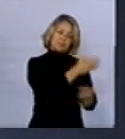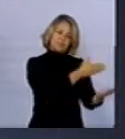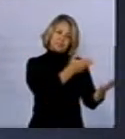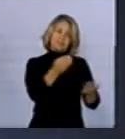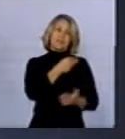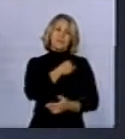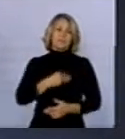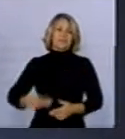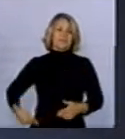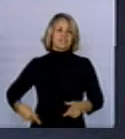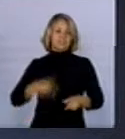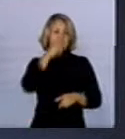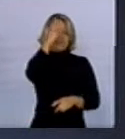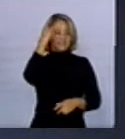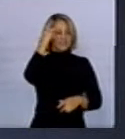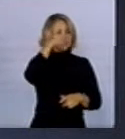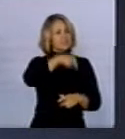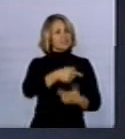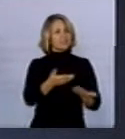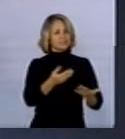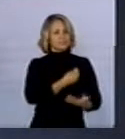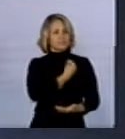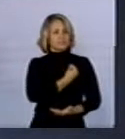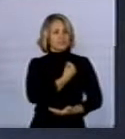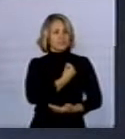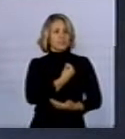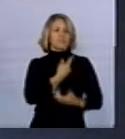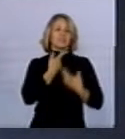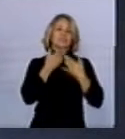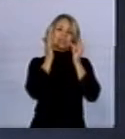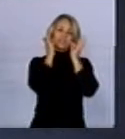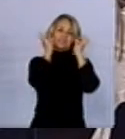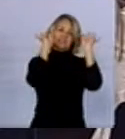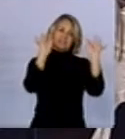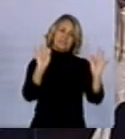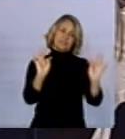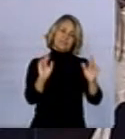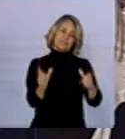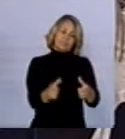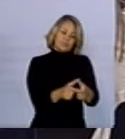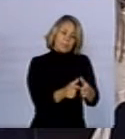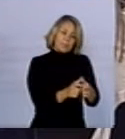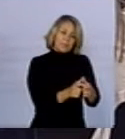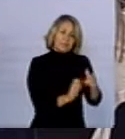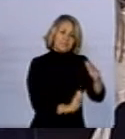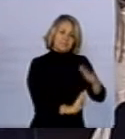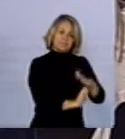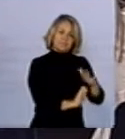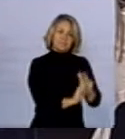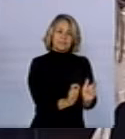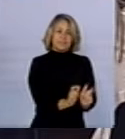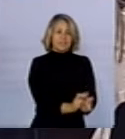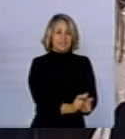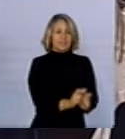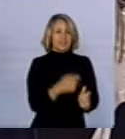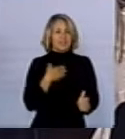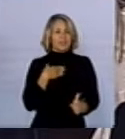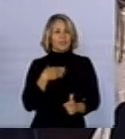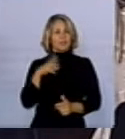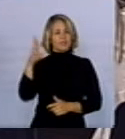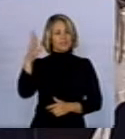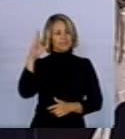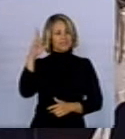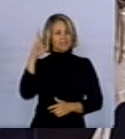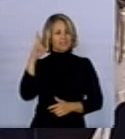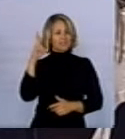representante do Ministério Público e demais presentes. Venho aqui dar o testemunho dos pequenas empresas, na qualidade de representante da TV